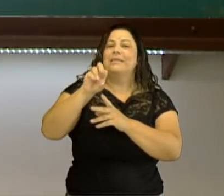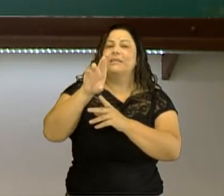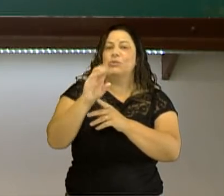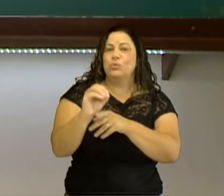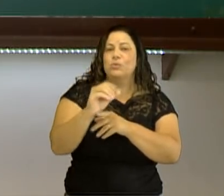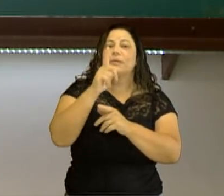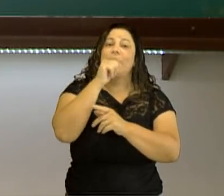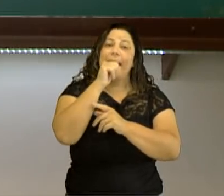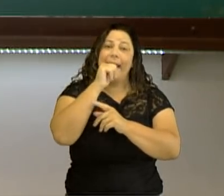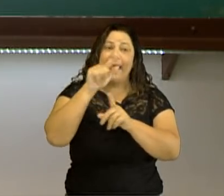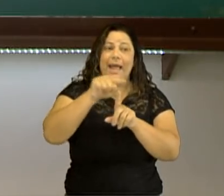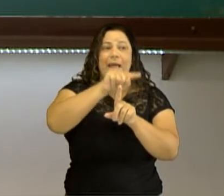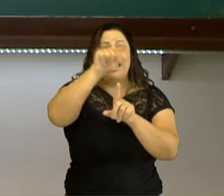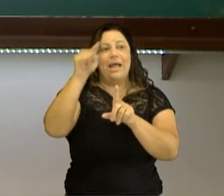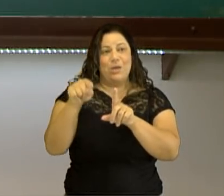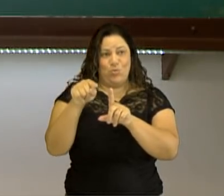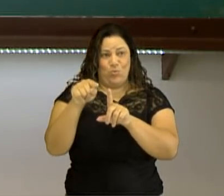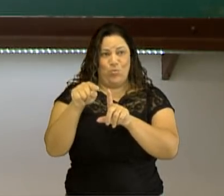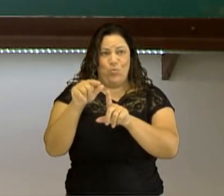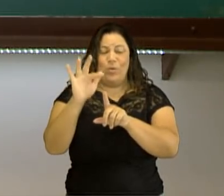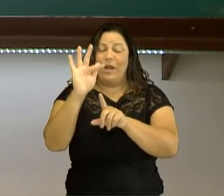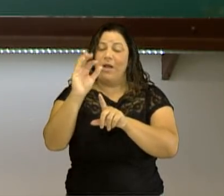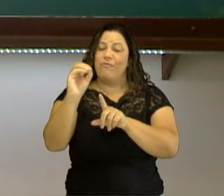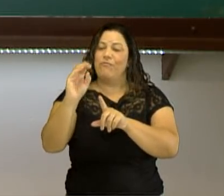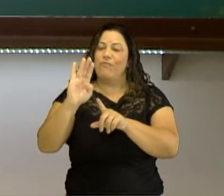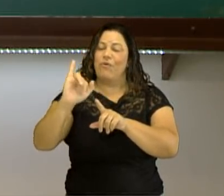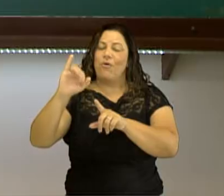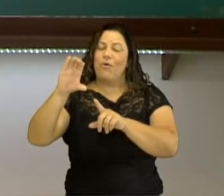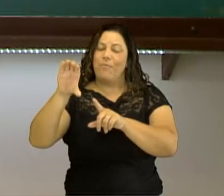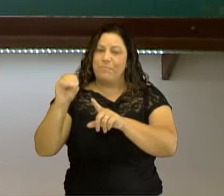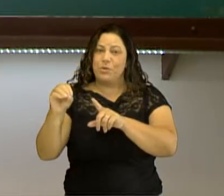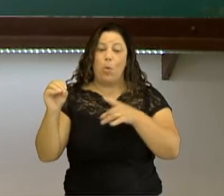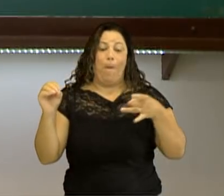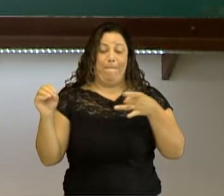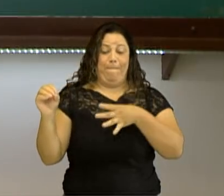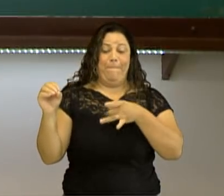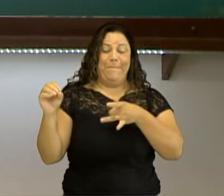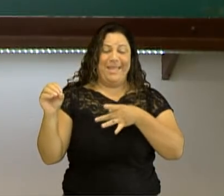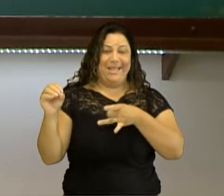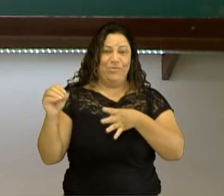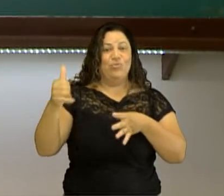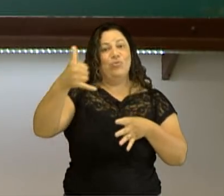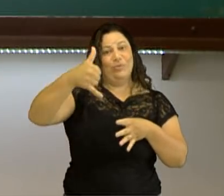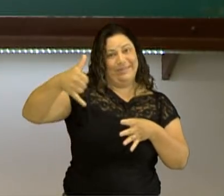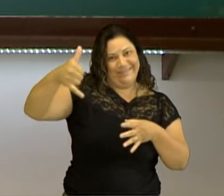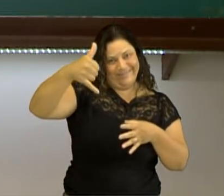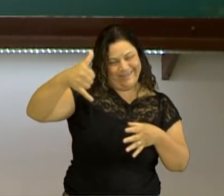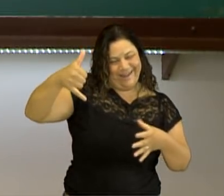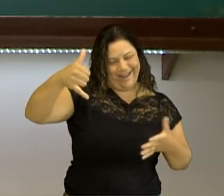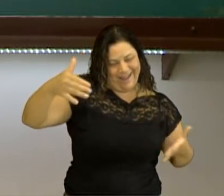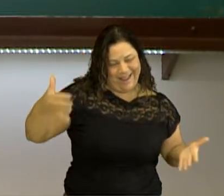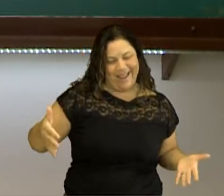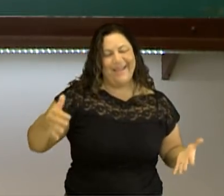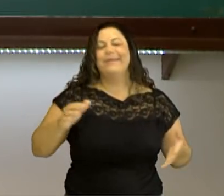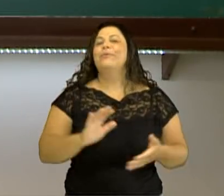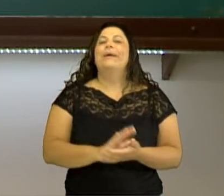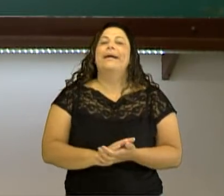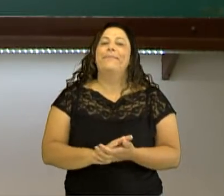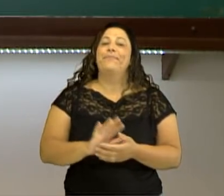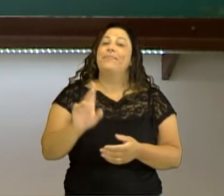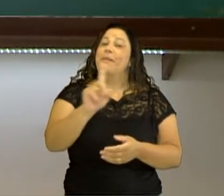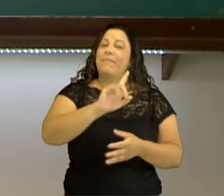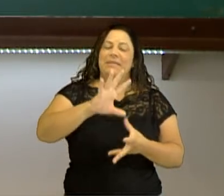fóbico vem de fobia, que é medo. Então, é como se os lipídios tivessem medo de água. Na realidade, eles não